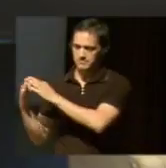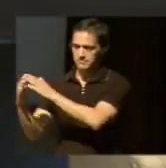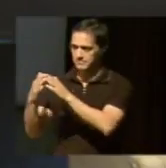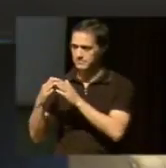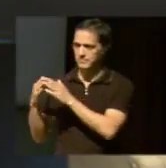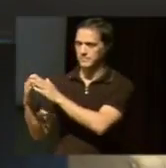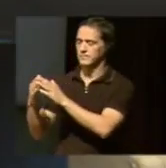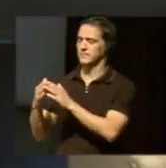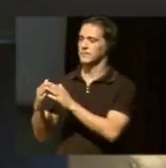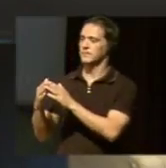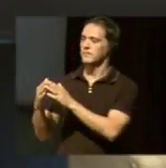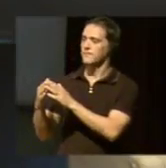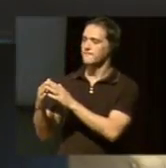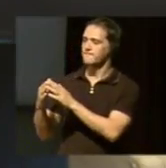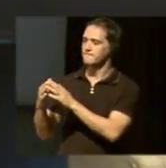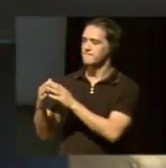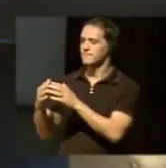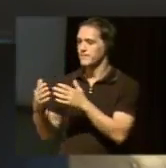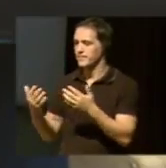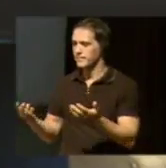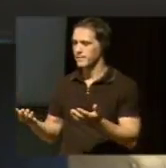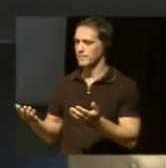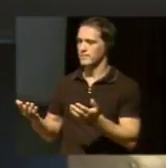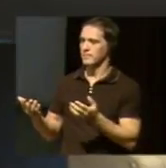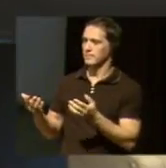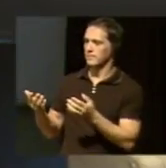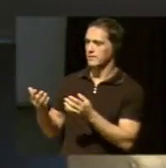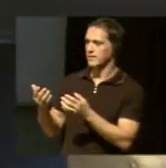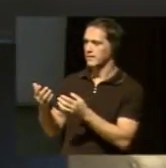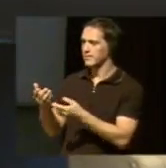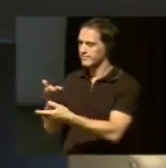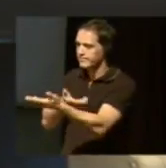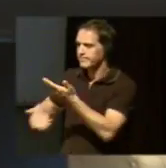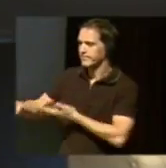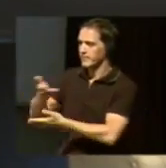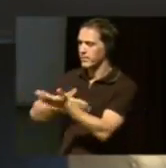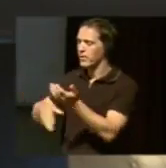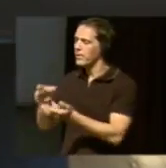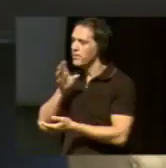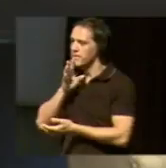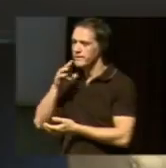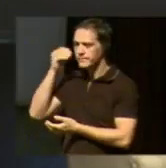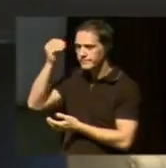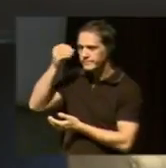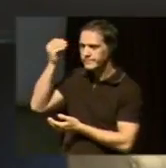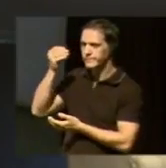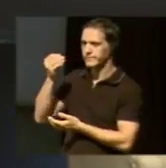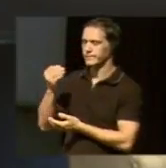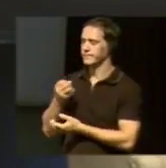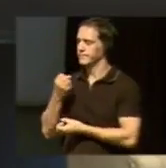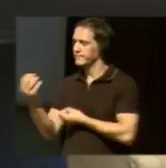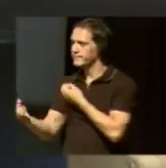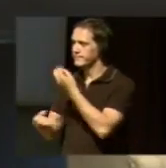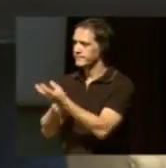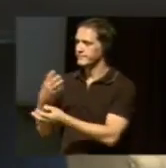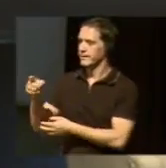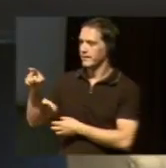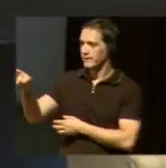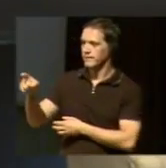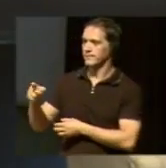Ou seja, são intermediadores de conhecimento, pessoas de idade, para outras pessoas da terceira